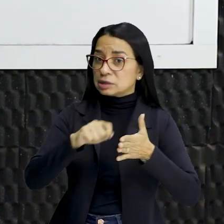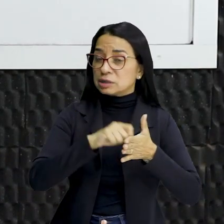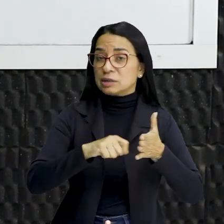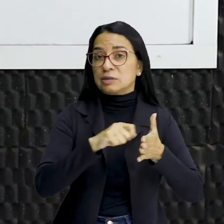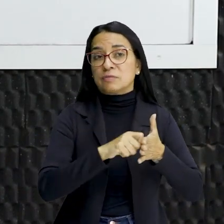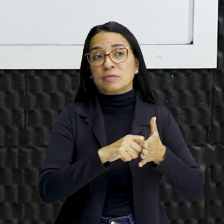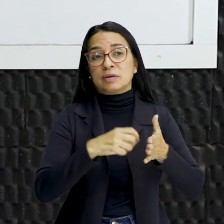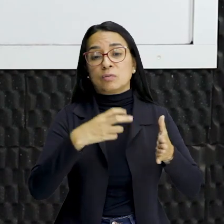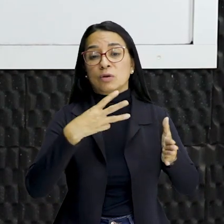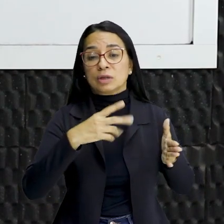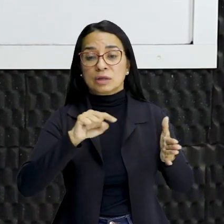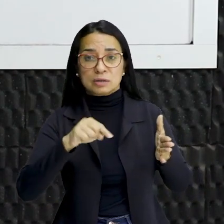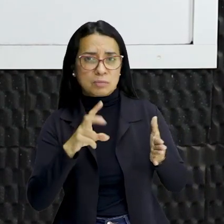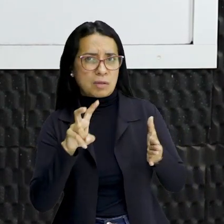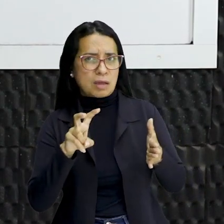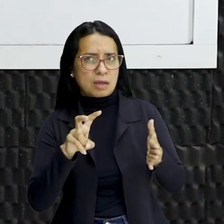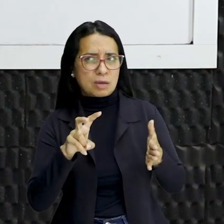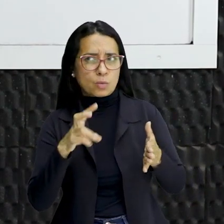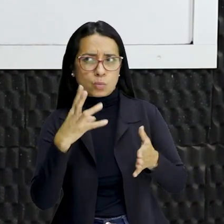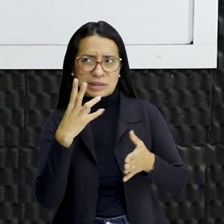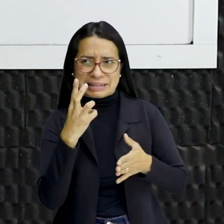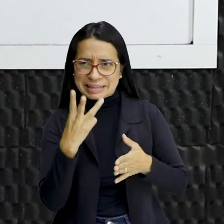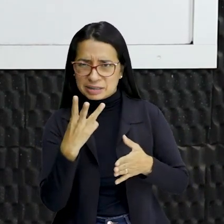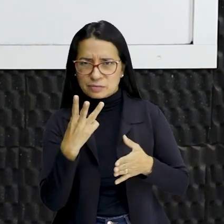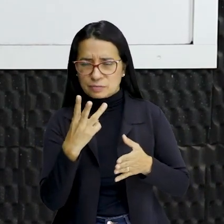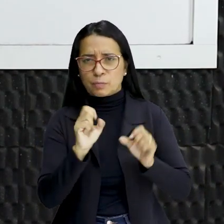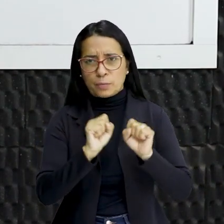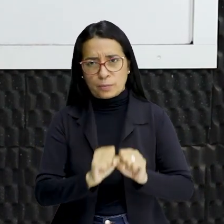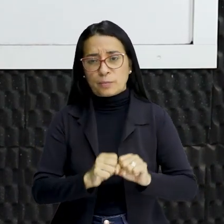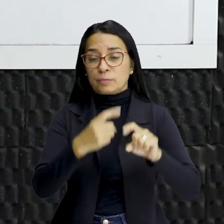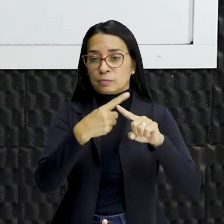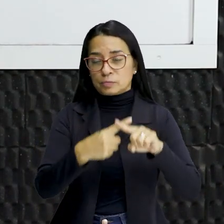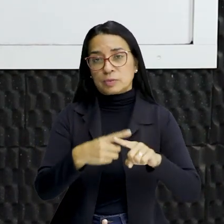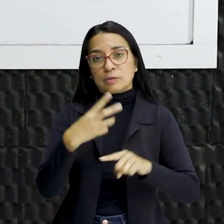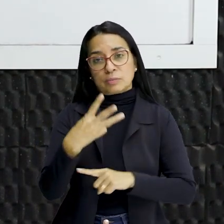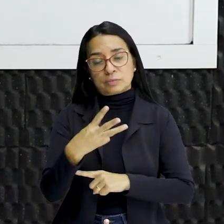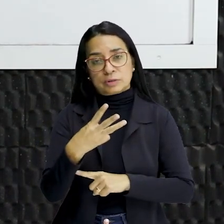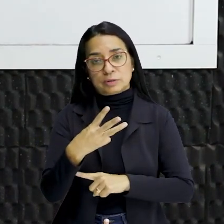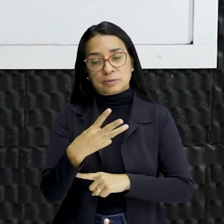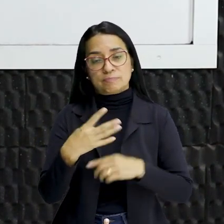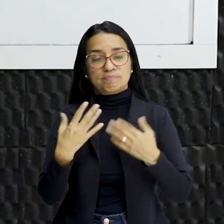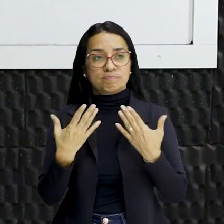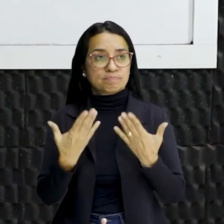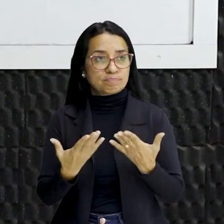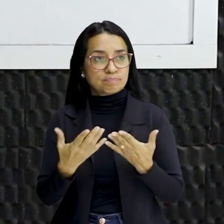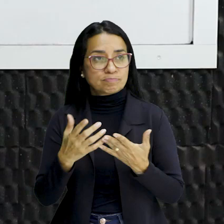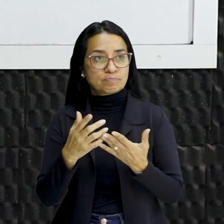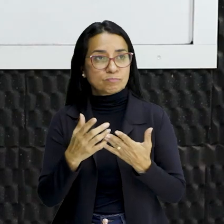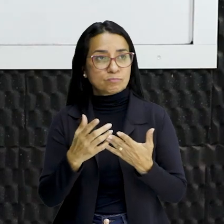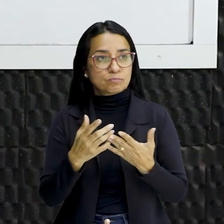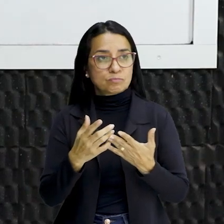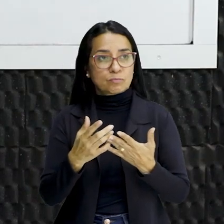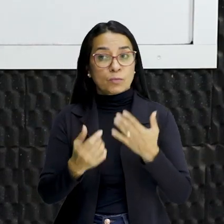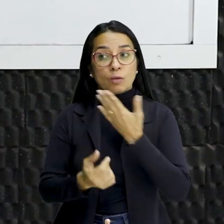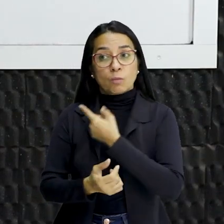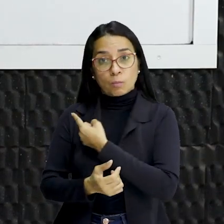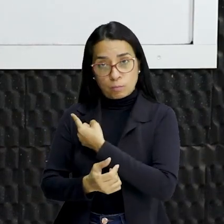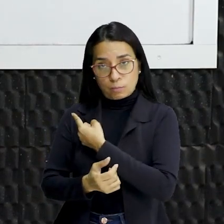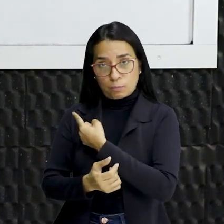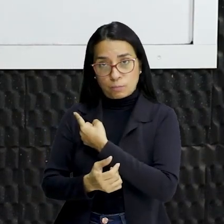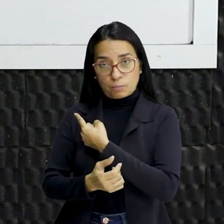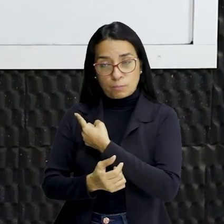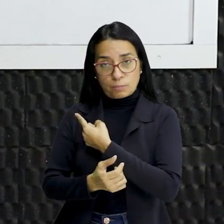eu não preciso escrever esse Três e Meio três vezes eu posso pegar esse Três e Meio e multiplicar por 3 tá então